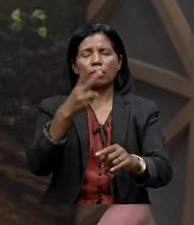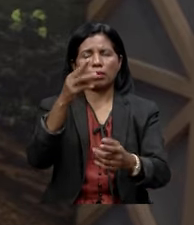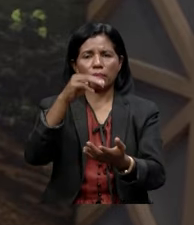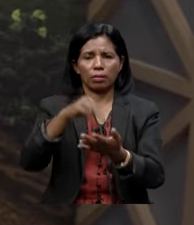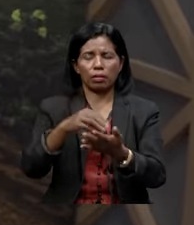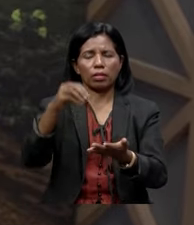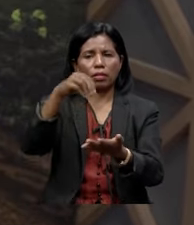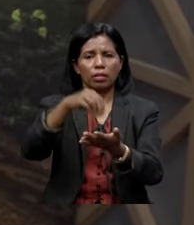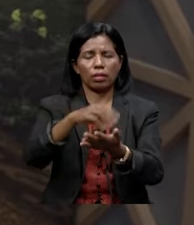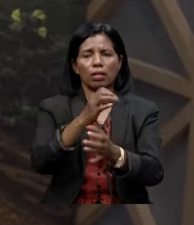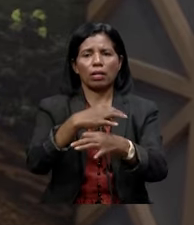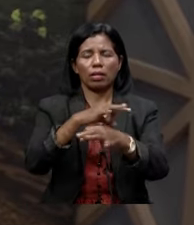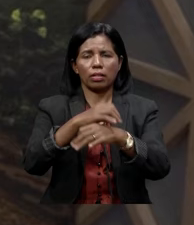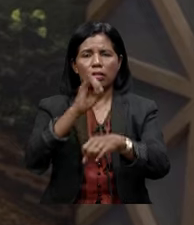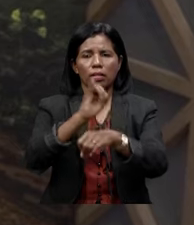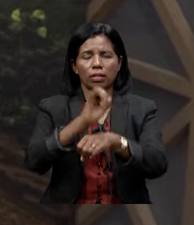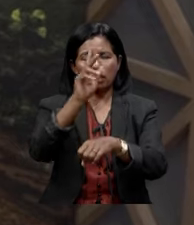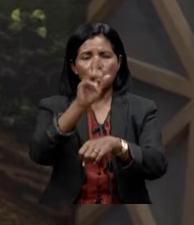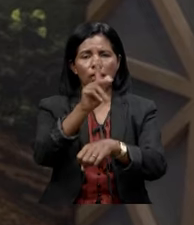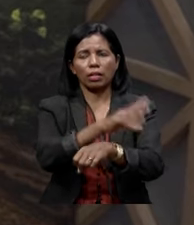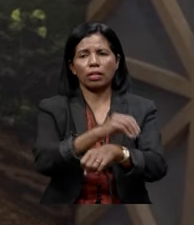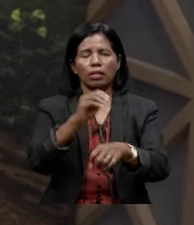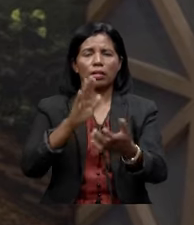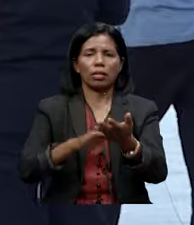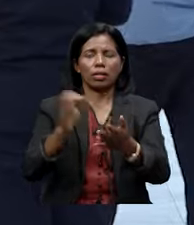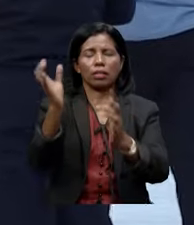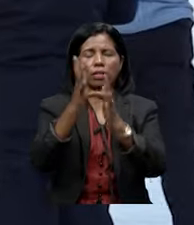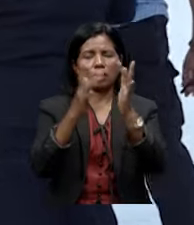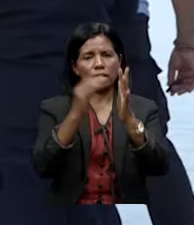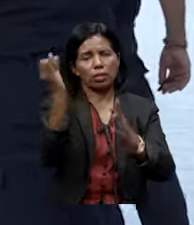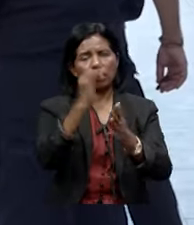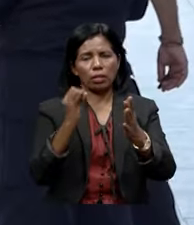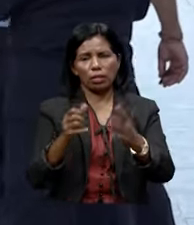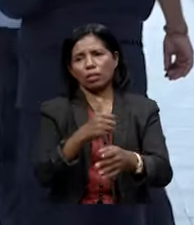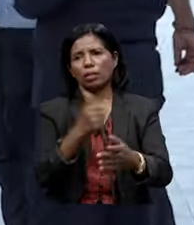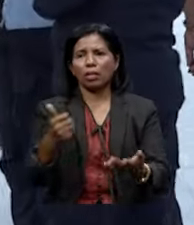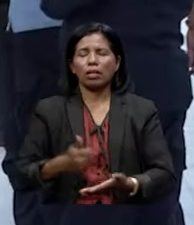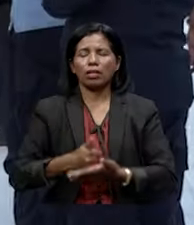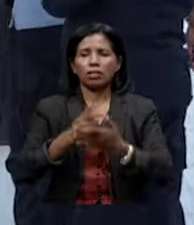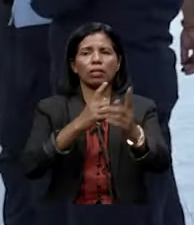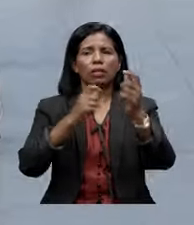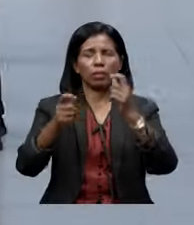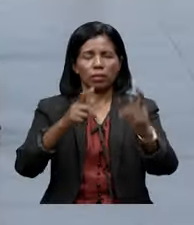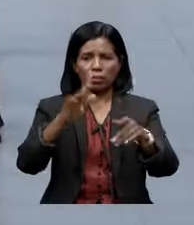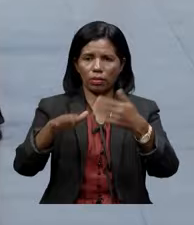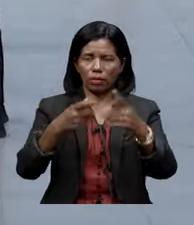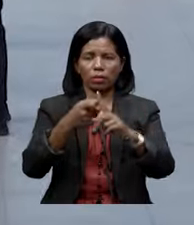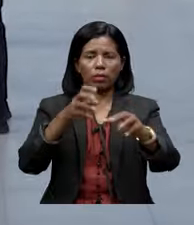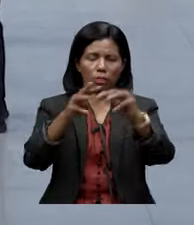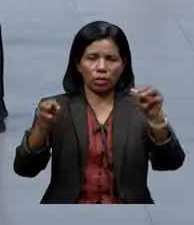baixos reabilit igreja Catedral est Cristo Rei no Paulo fasilita Transporte peregrin